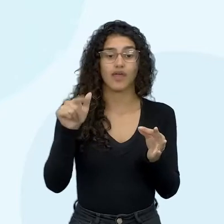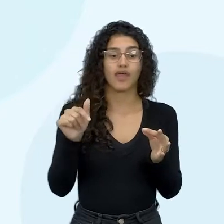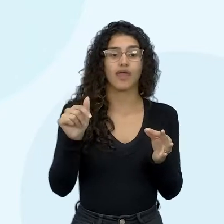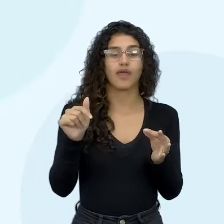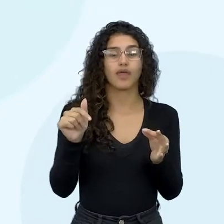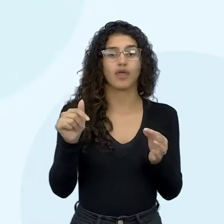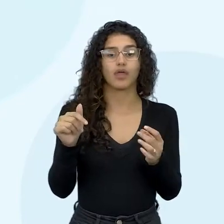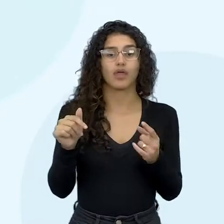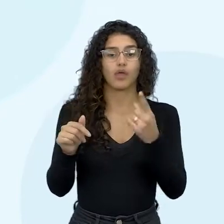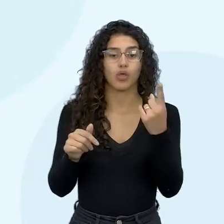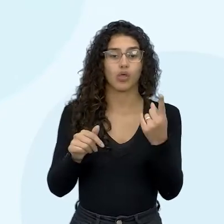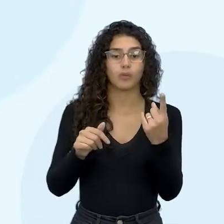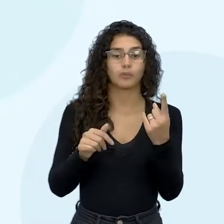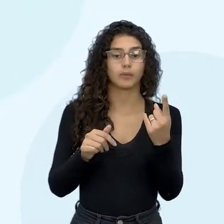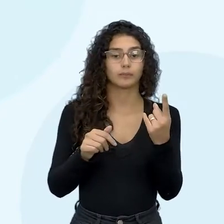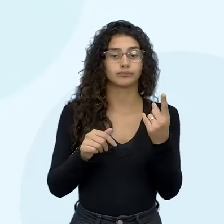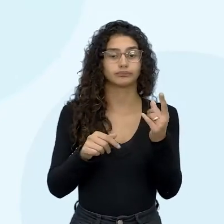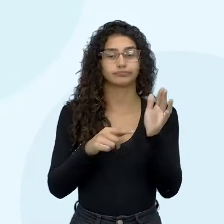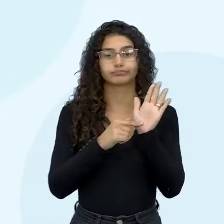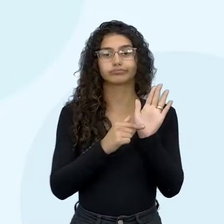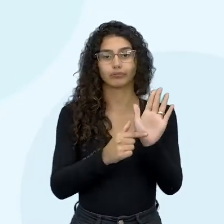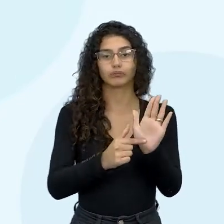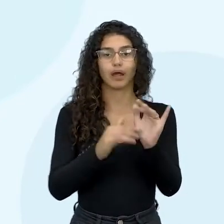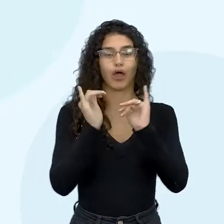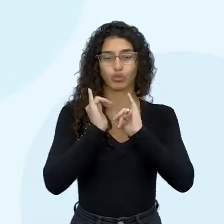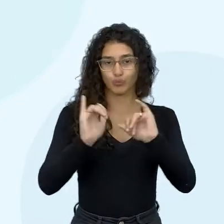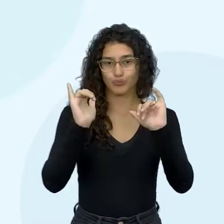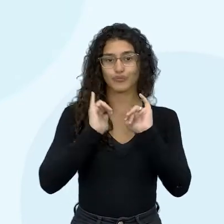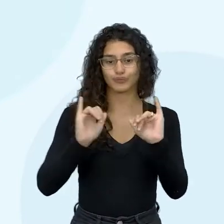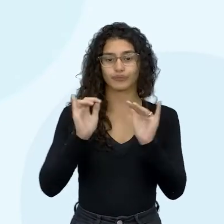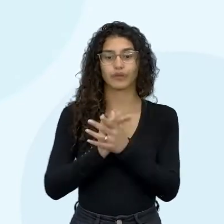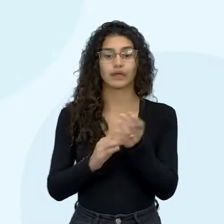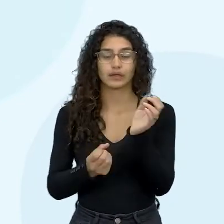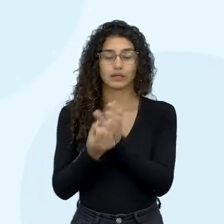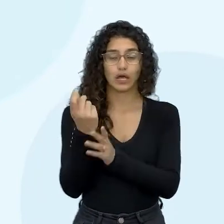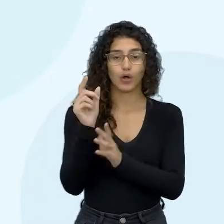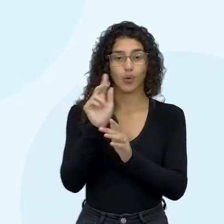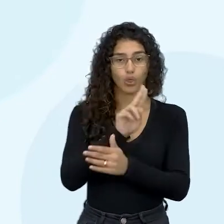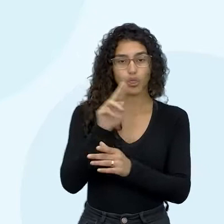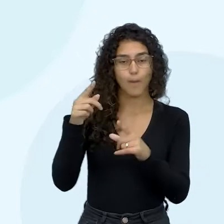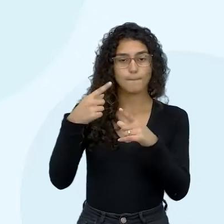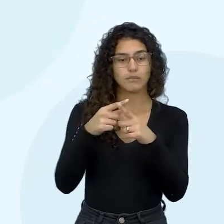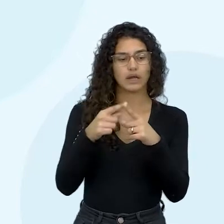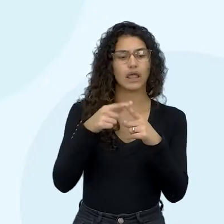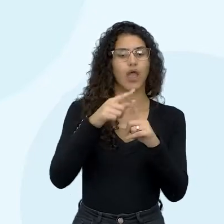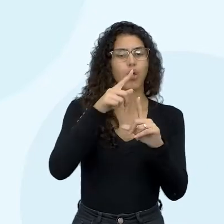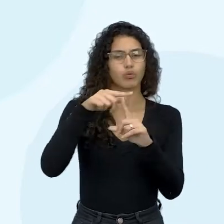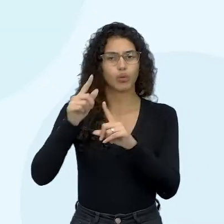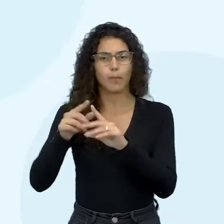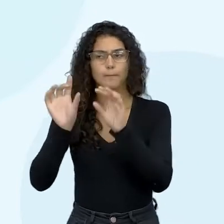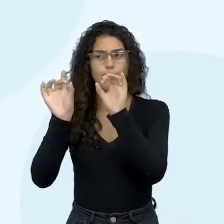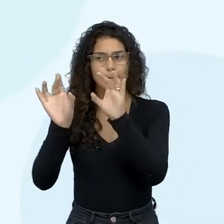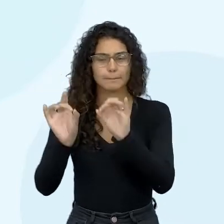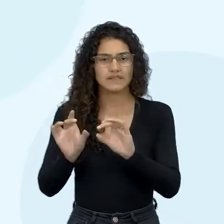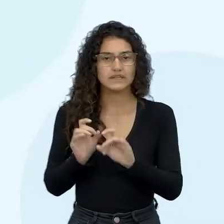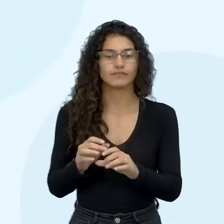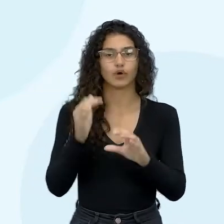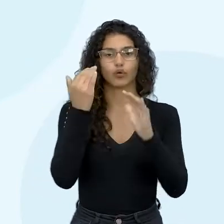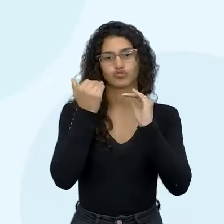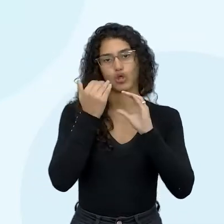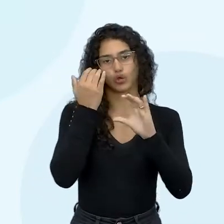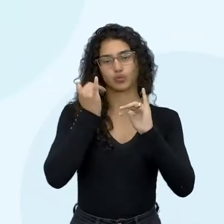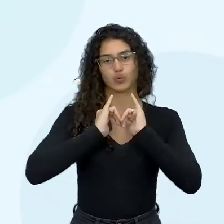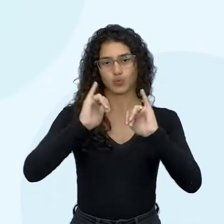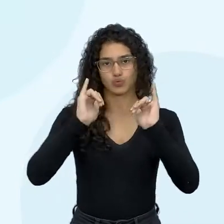que uma propaganda, tá? Eles inventaram esse nome porque é um tipo de propaganda específica,